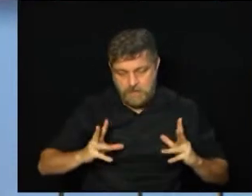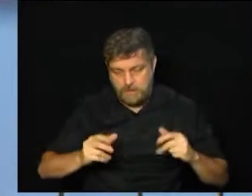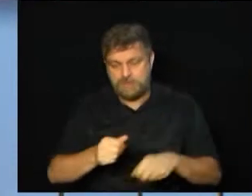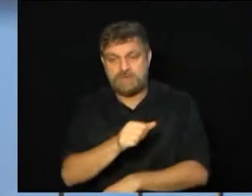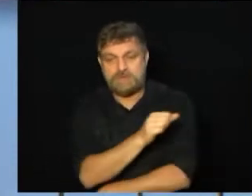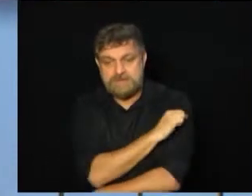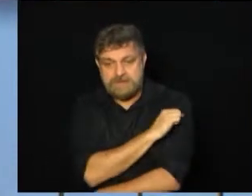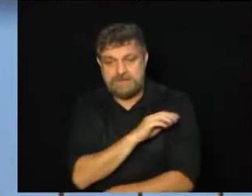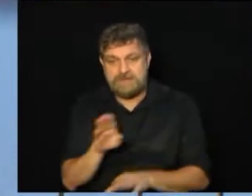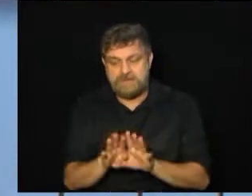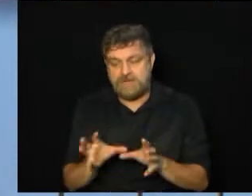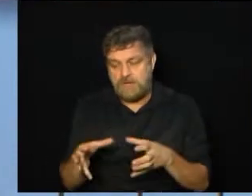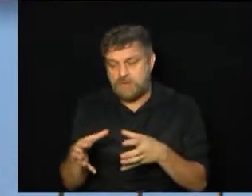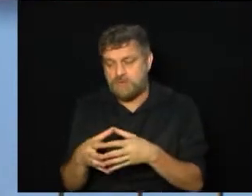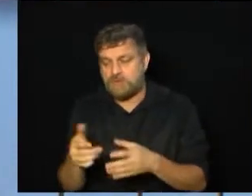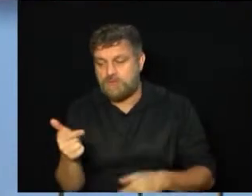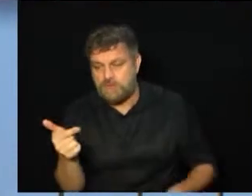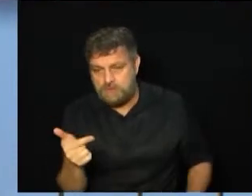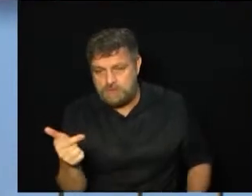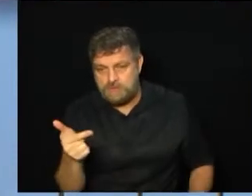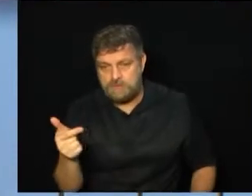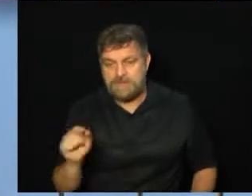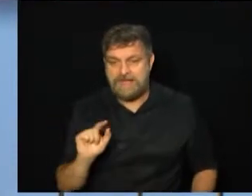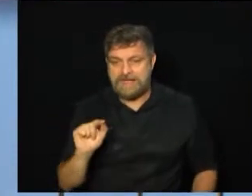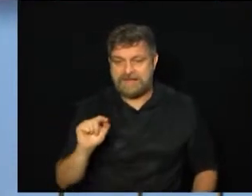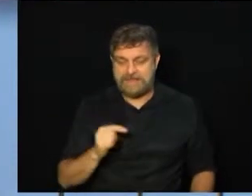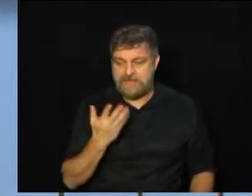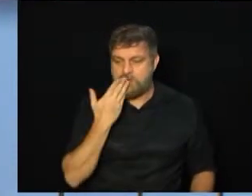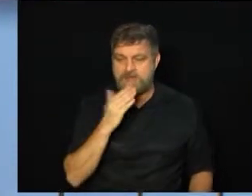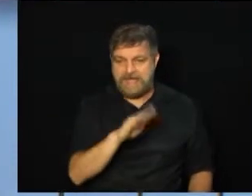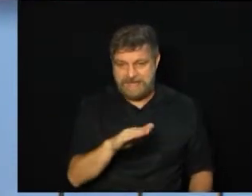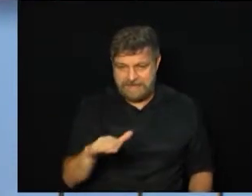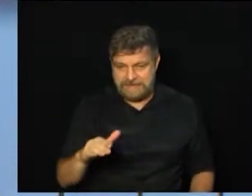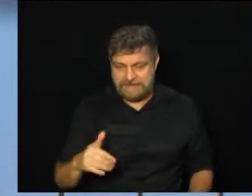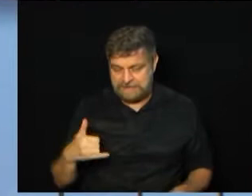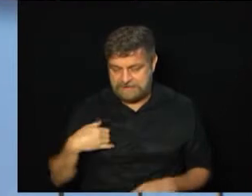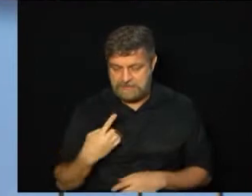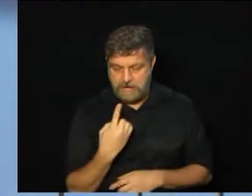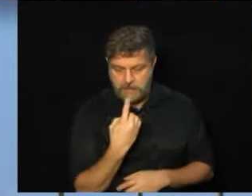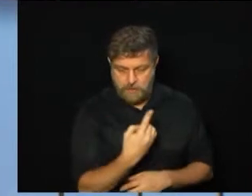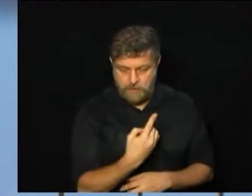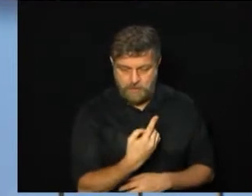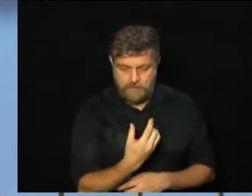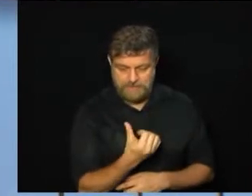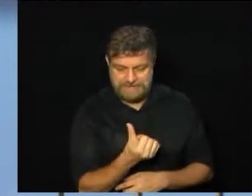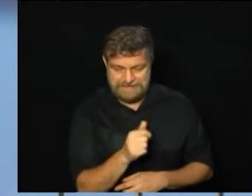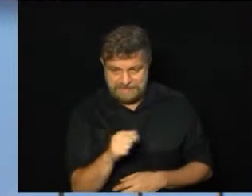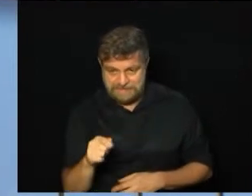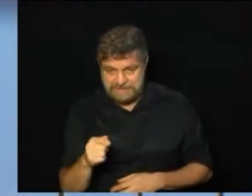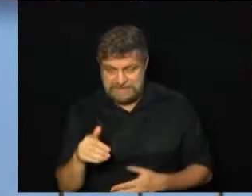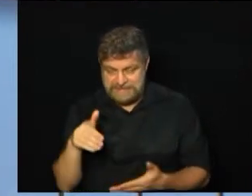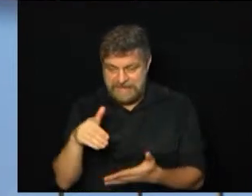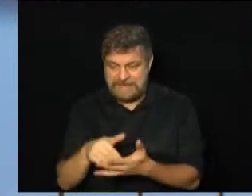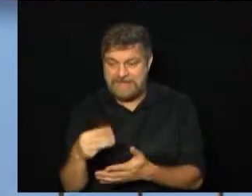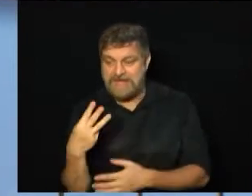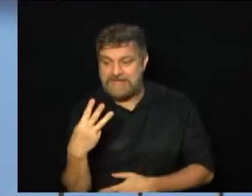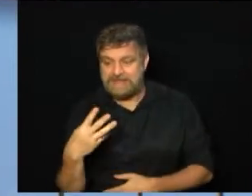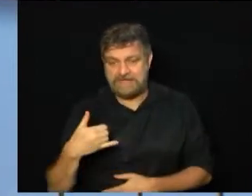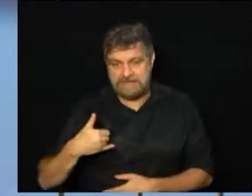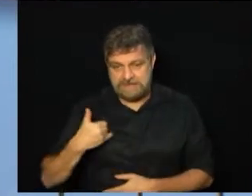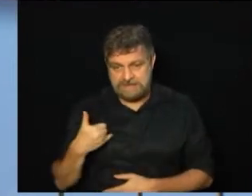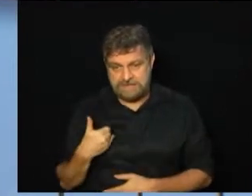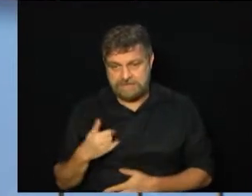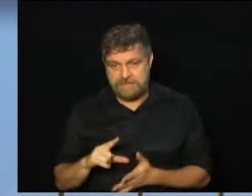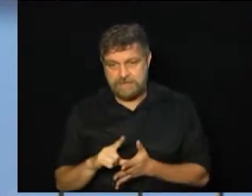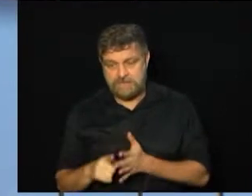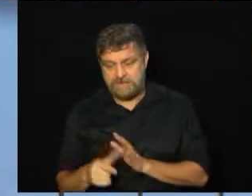alunos também do agrupamento 2, que são as crianças entre 1 ano e 6 meses até 3 anos, e a partir